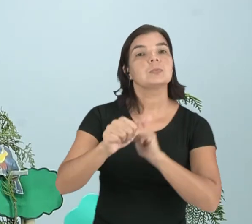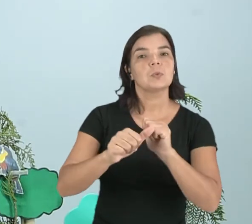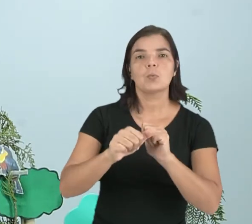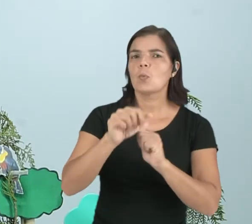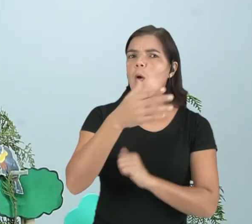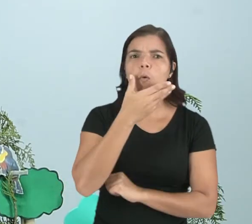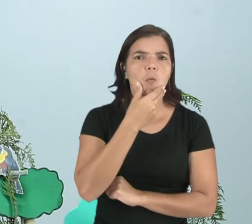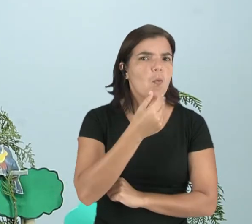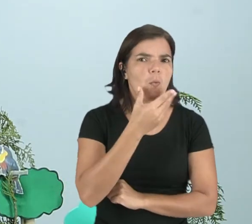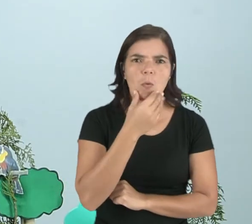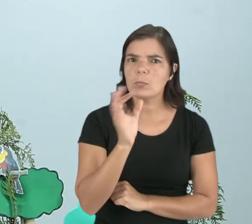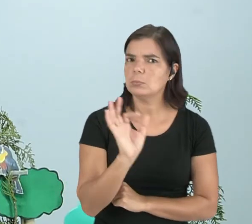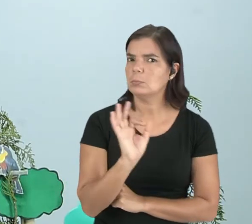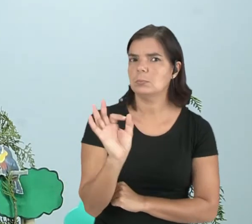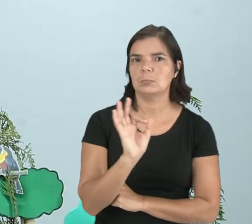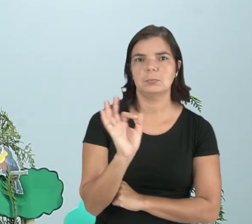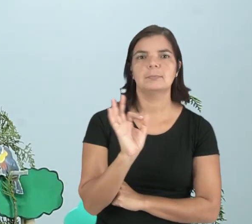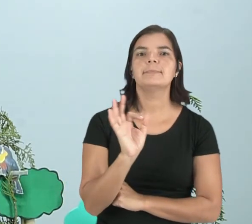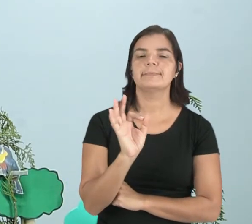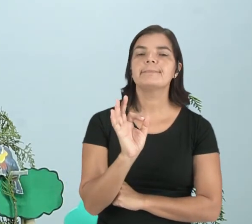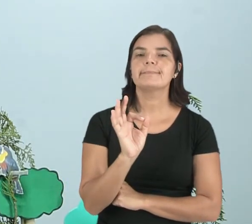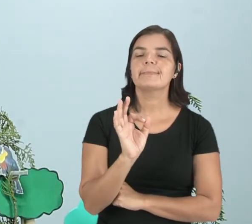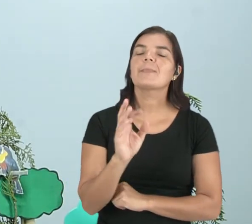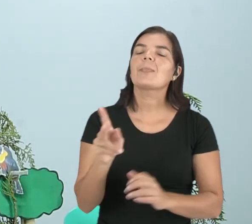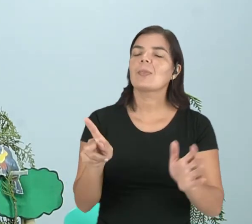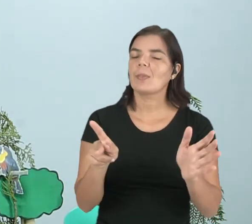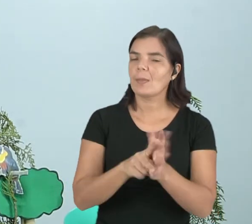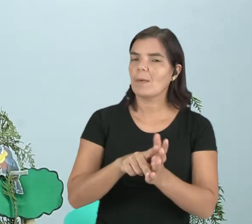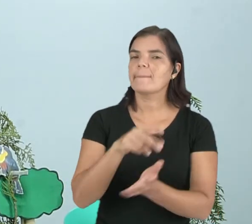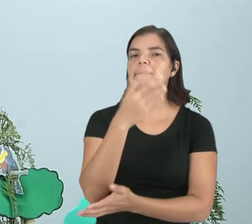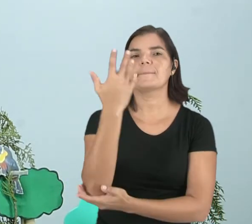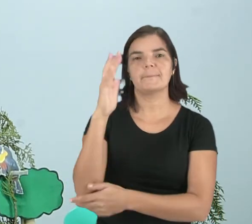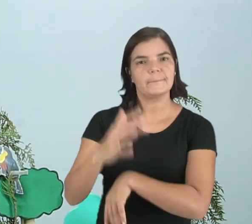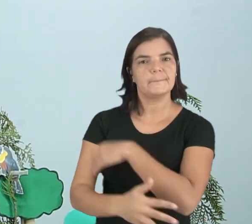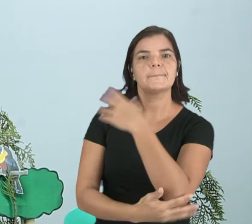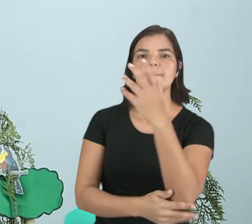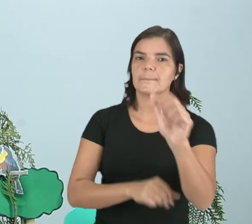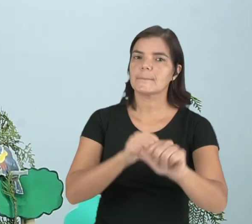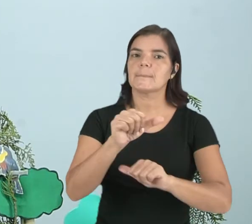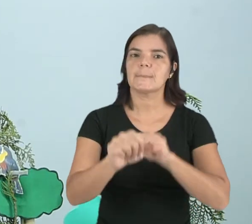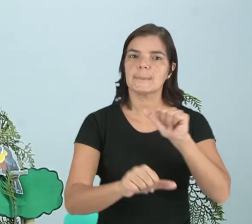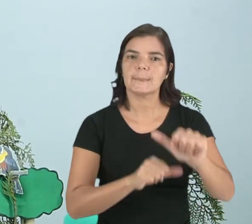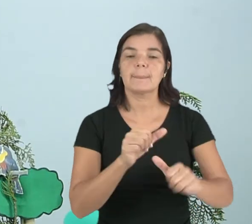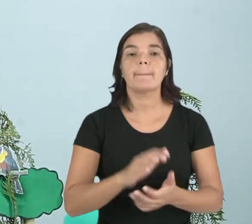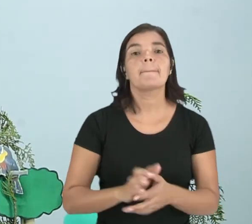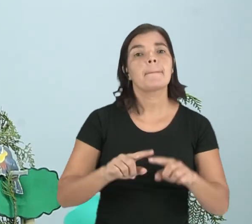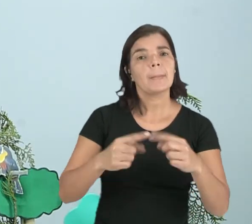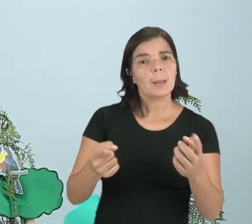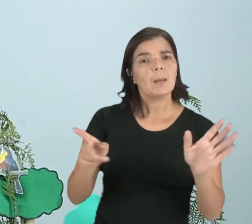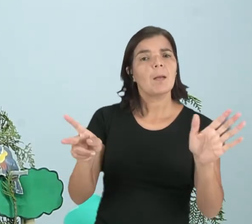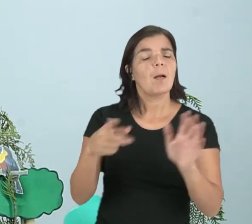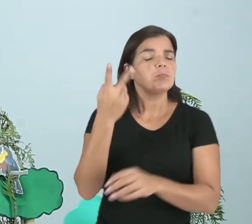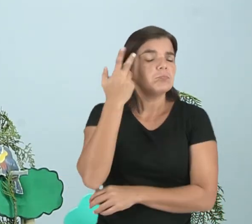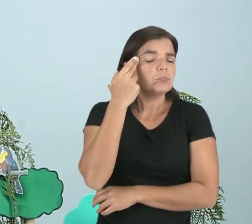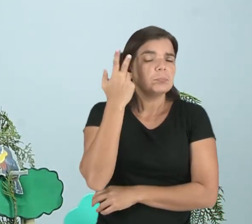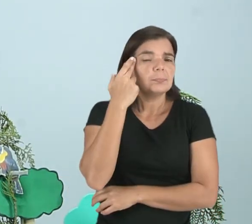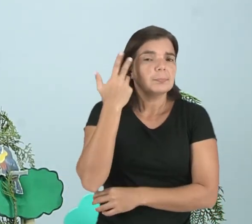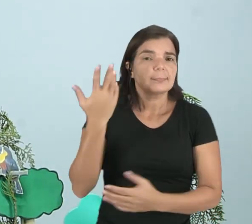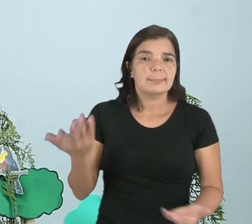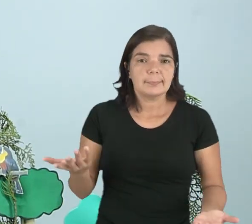é o homem que está modificando a natureza. A própria natureza está mudando. Mas é uma ação